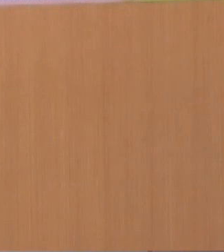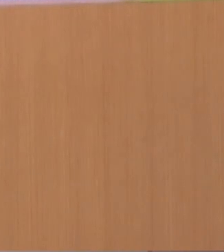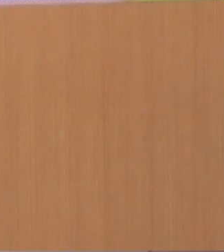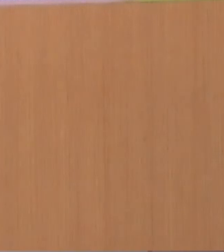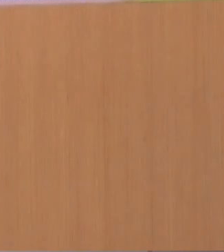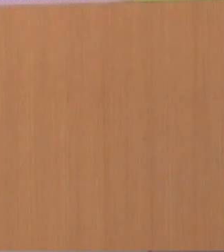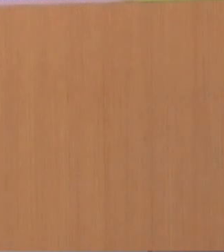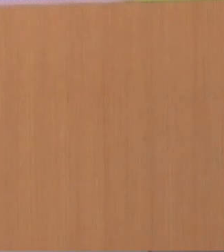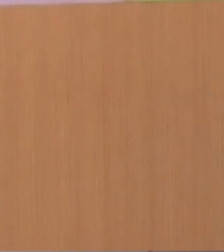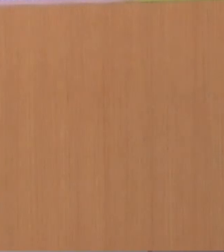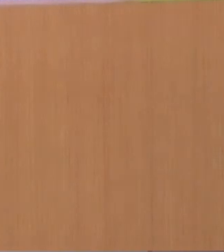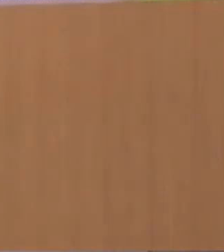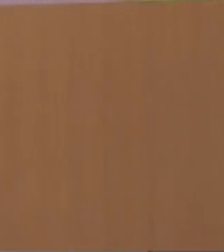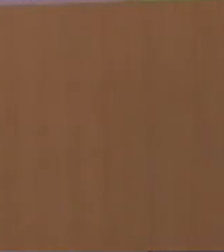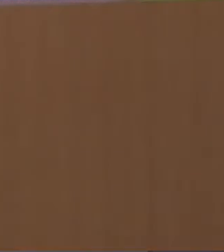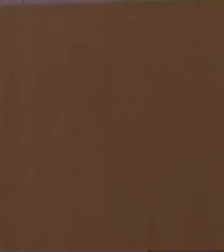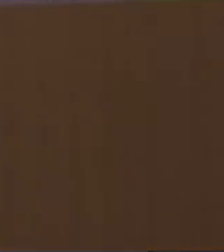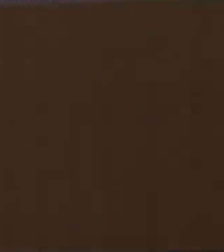Obrigado.